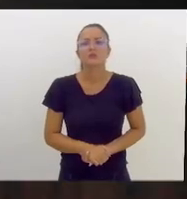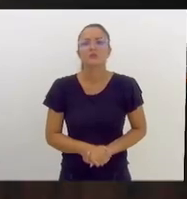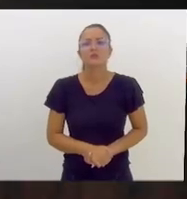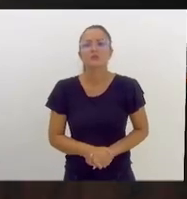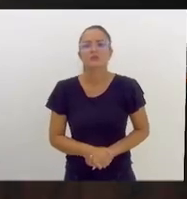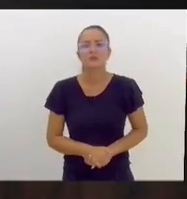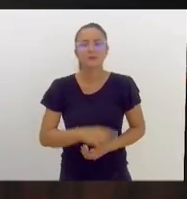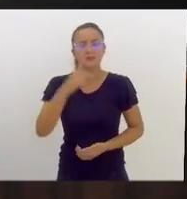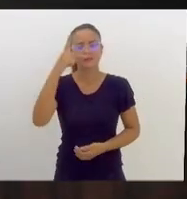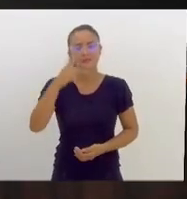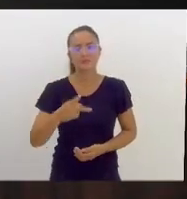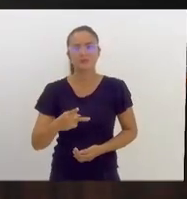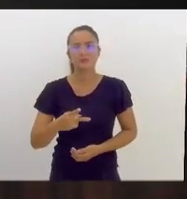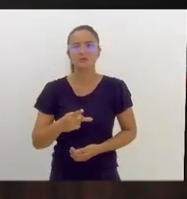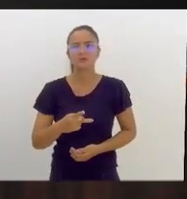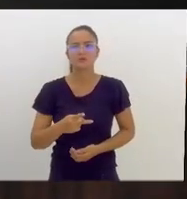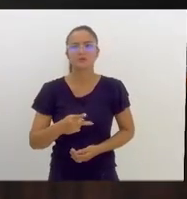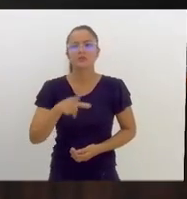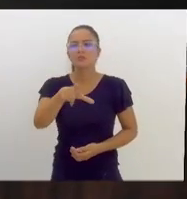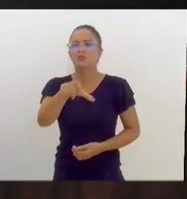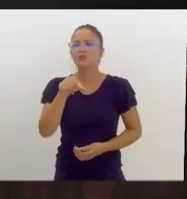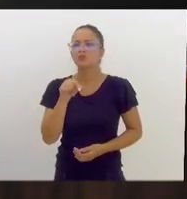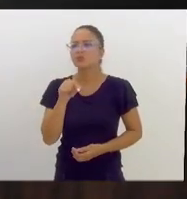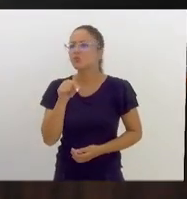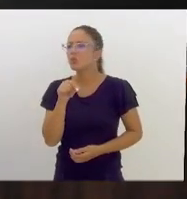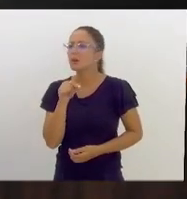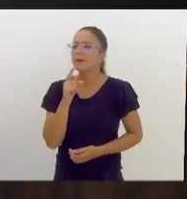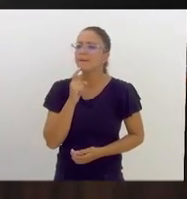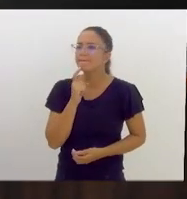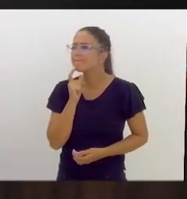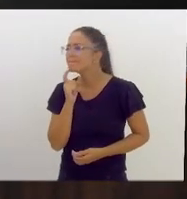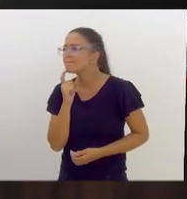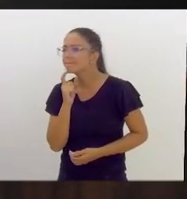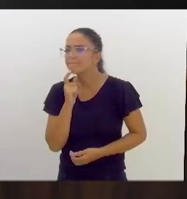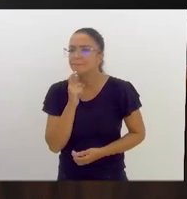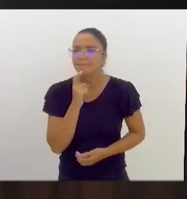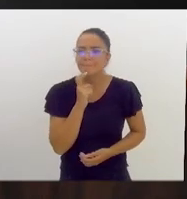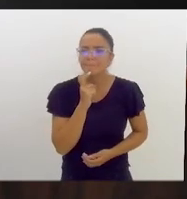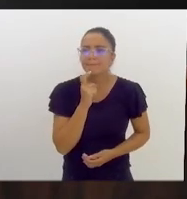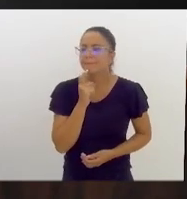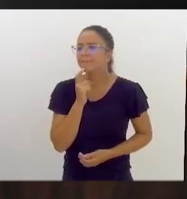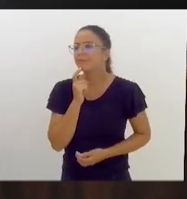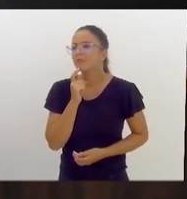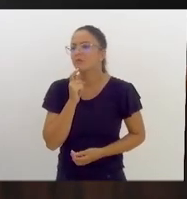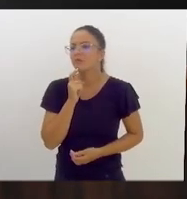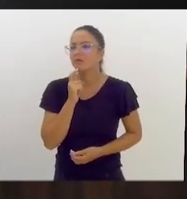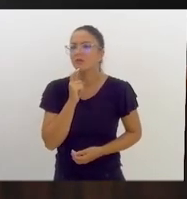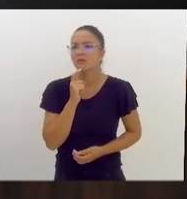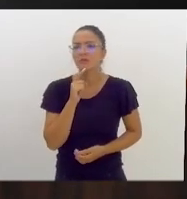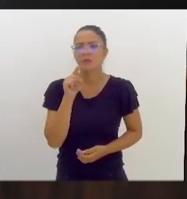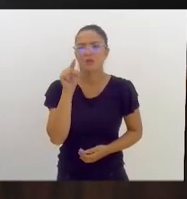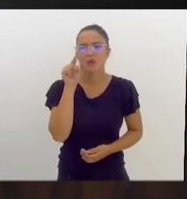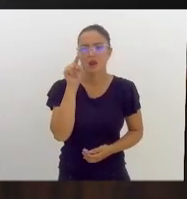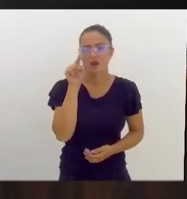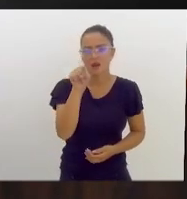A presidência designa relator especial o nosso decano,